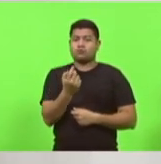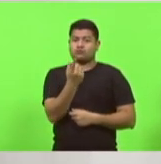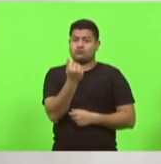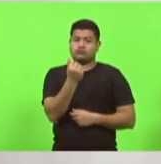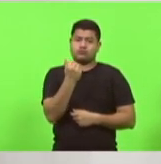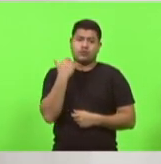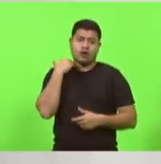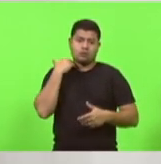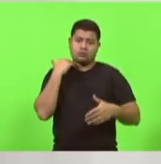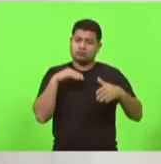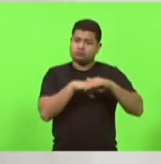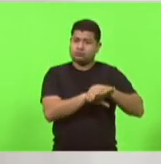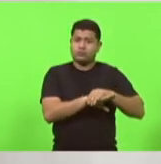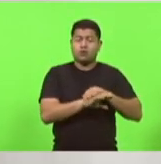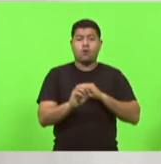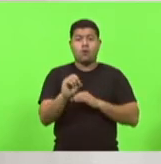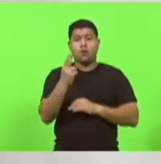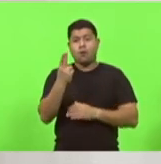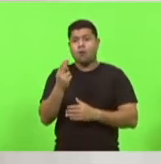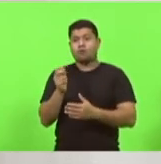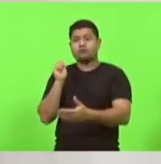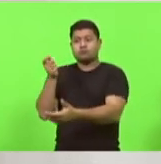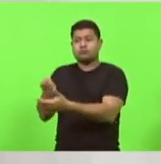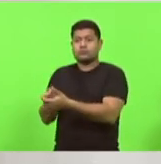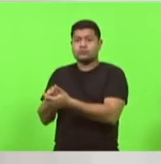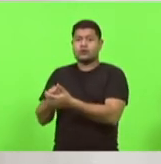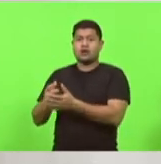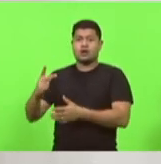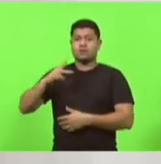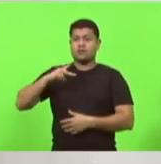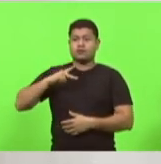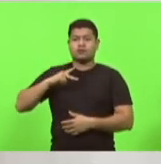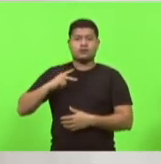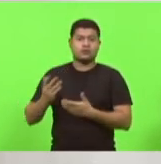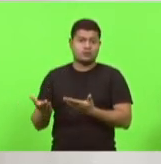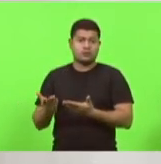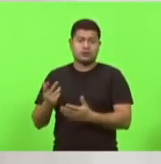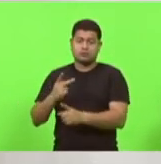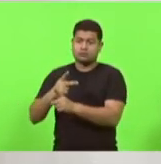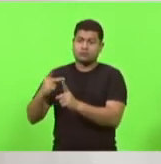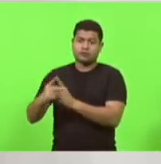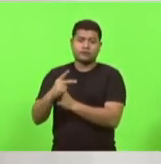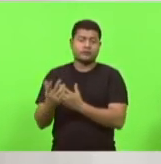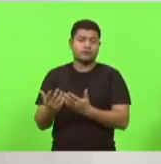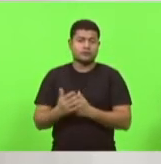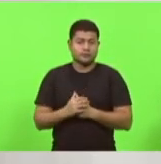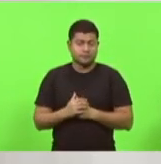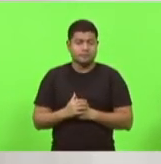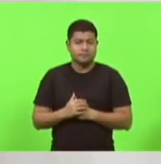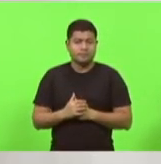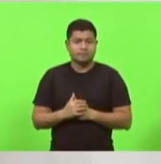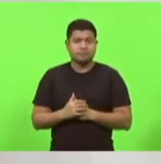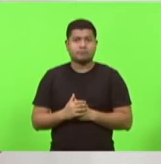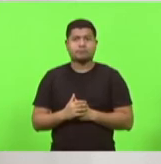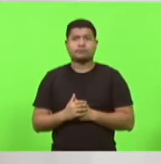uma contribuição na Previdência Complementar. Então,